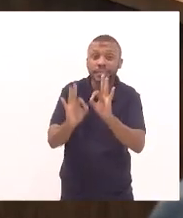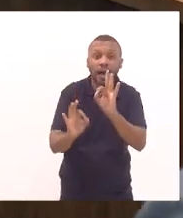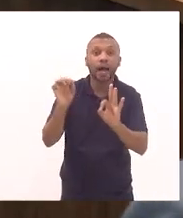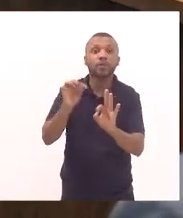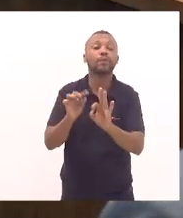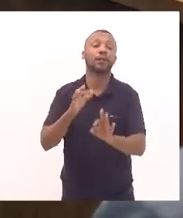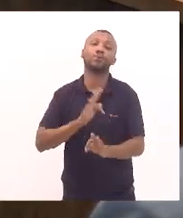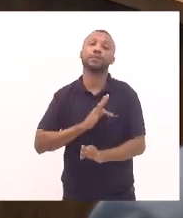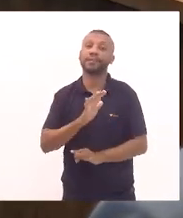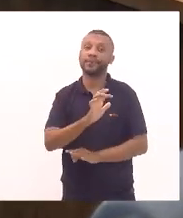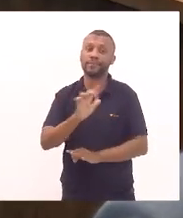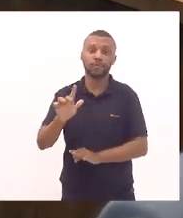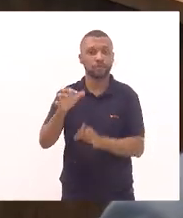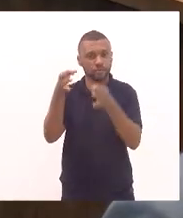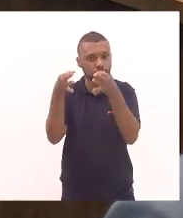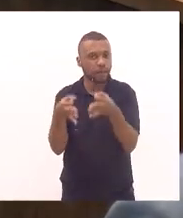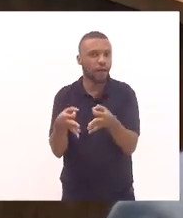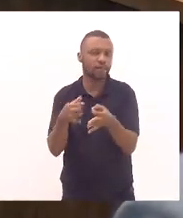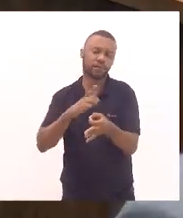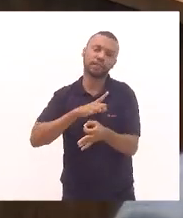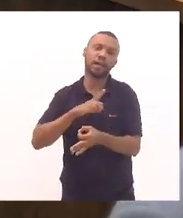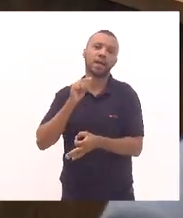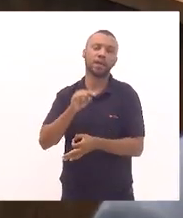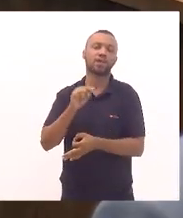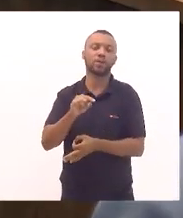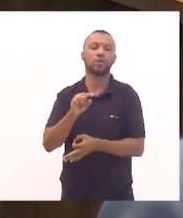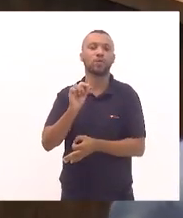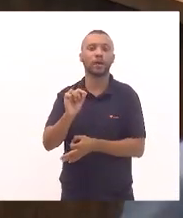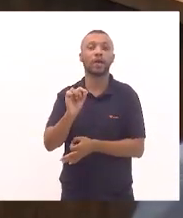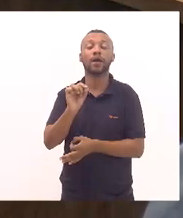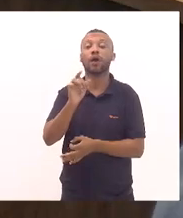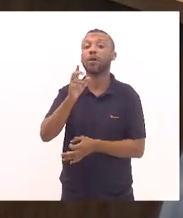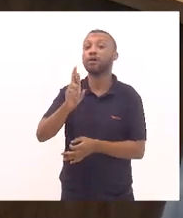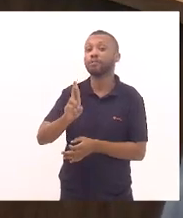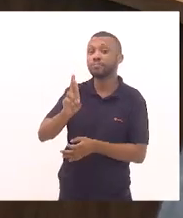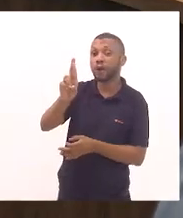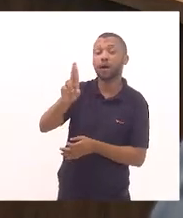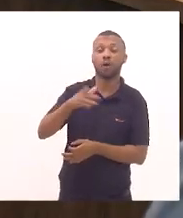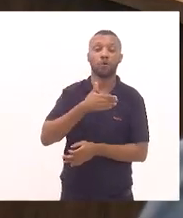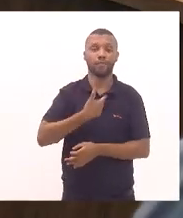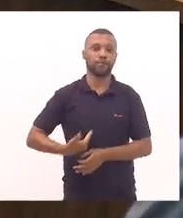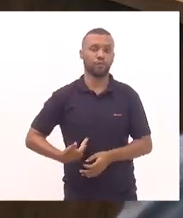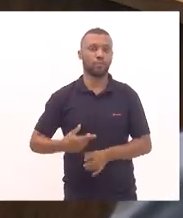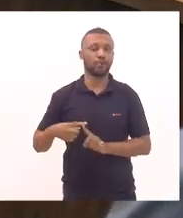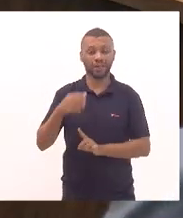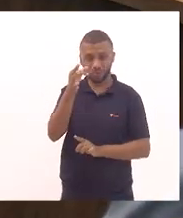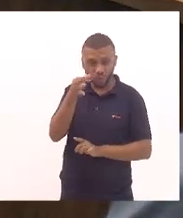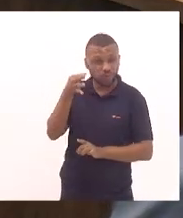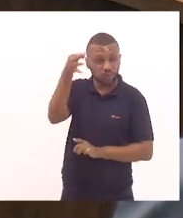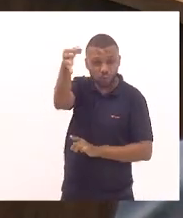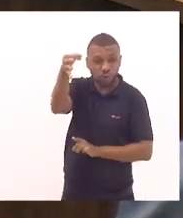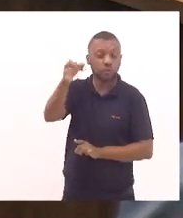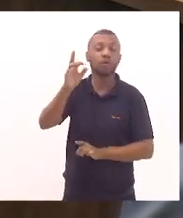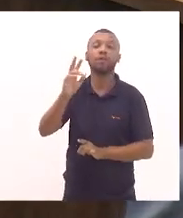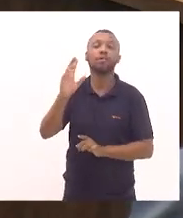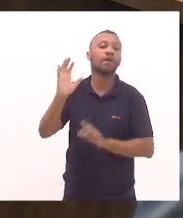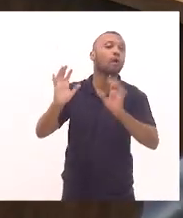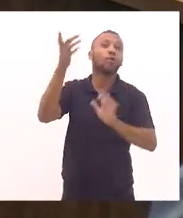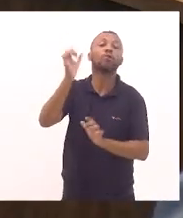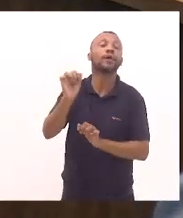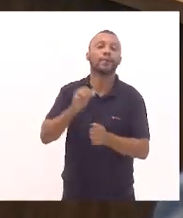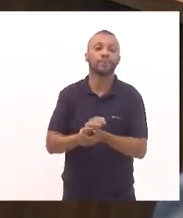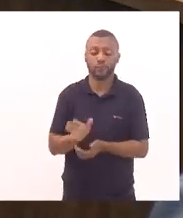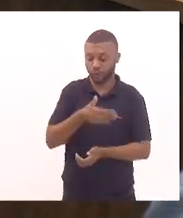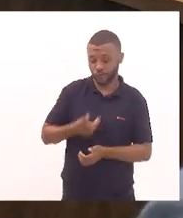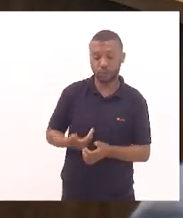Civil, de fato, tem ali o agente, o governador, porque amanhã ou depois, senhor presidente, pode mudar o